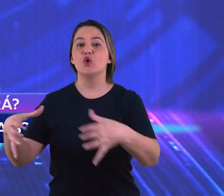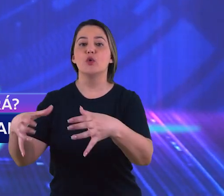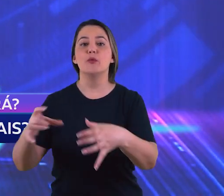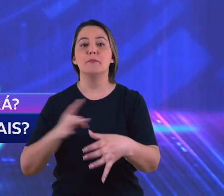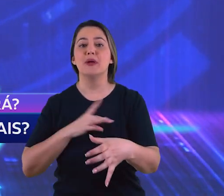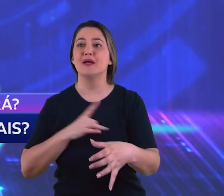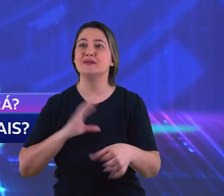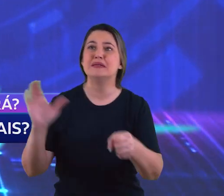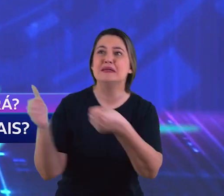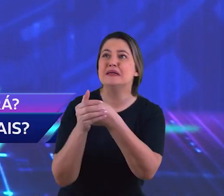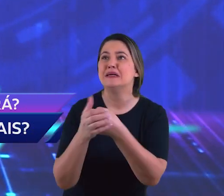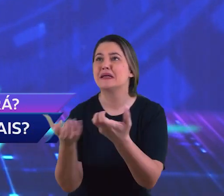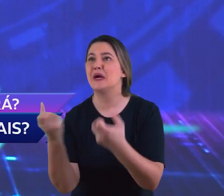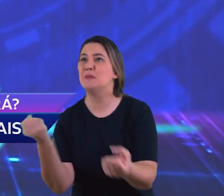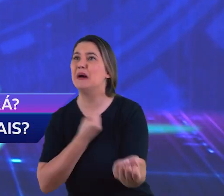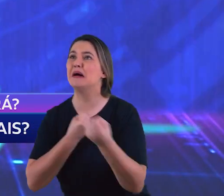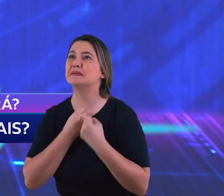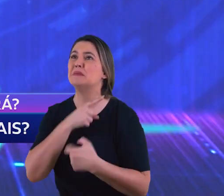reações?